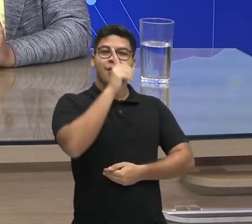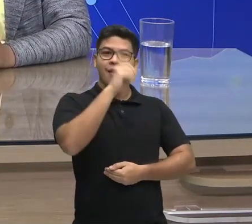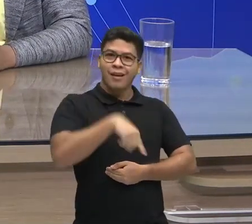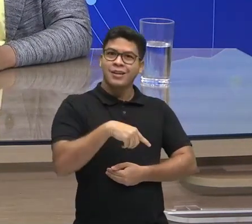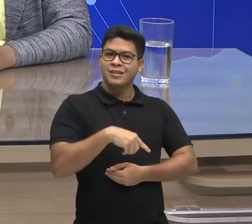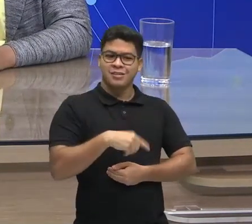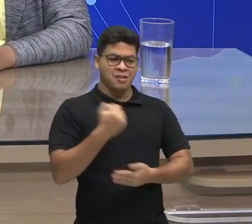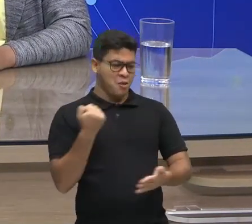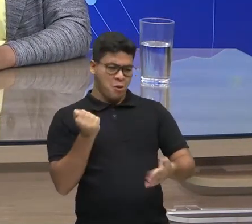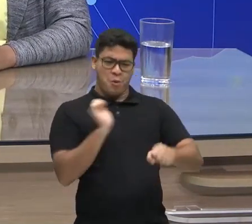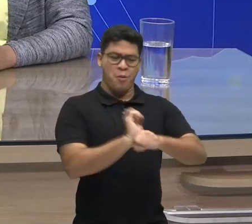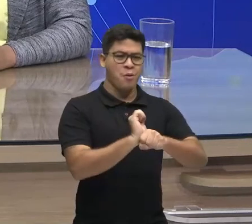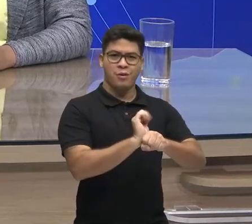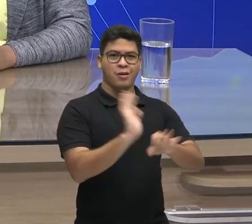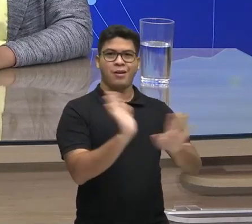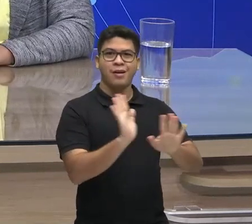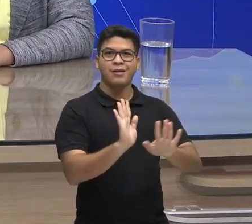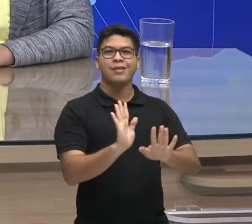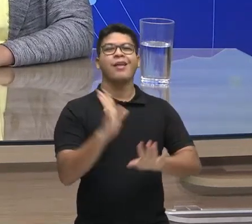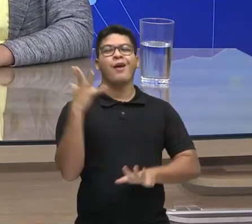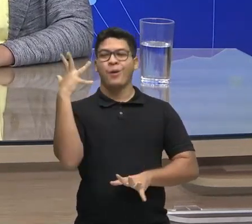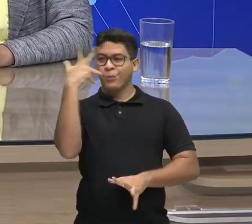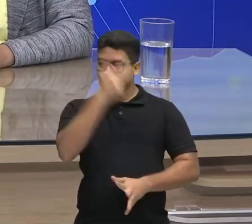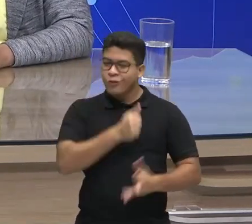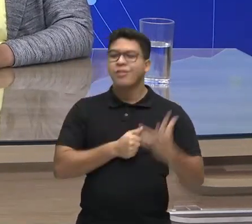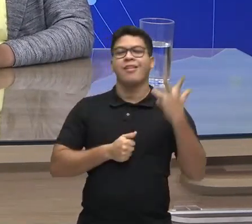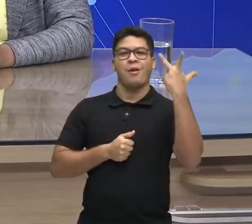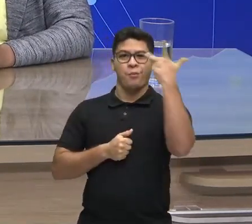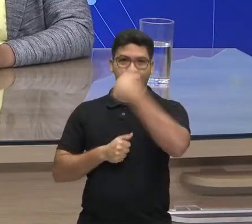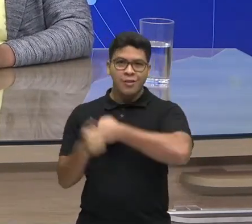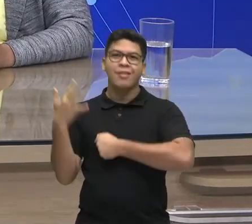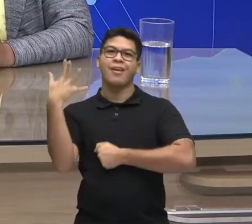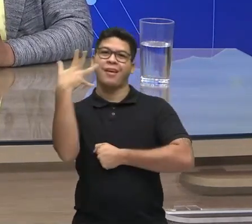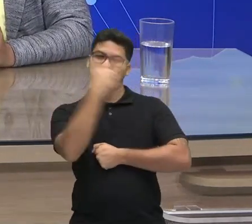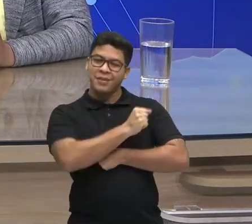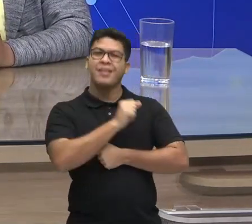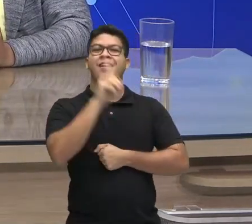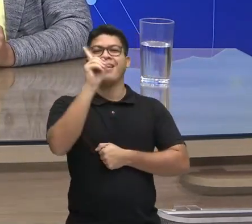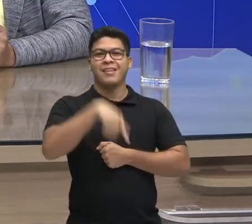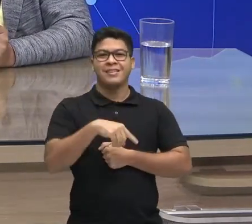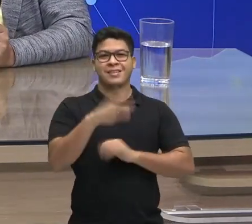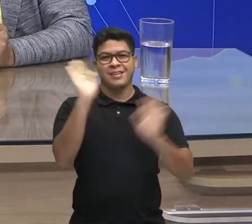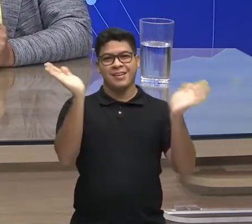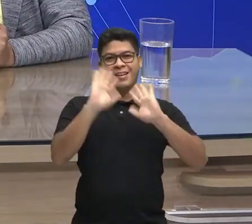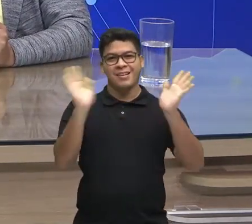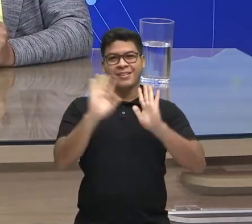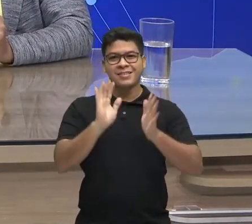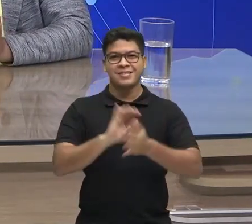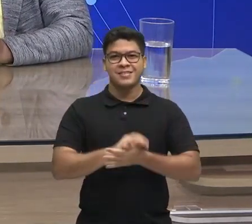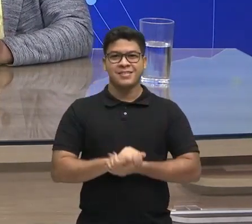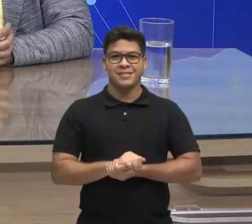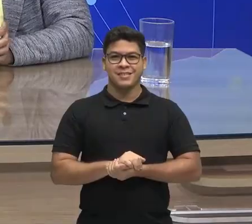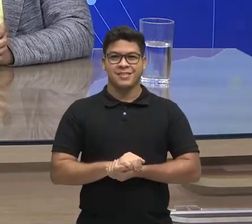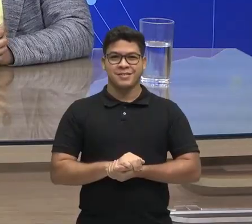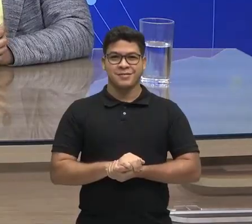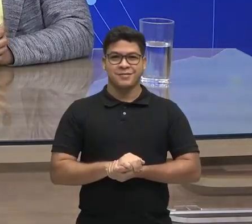ser interrompida. E é bonita, é bonita e é bonita. Até a próxima, gente. Valeu.